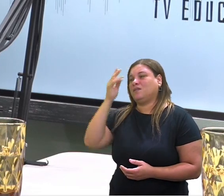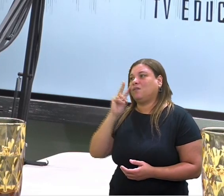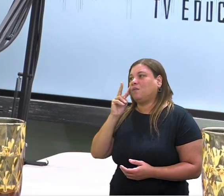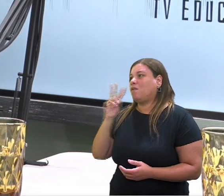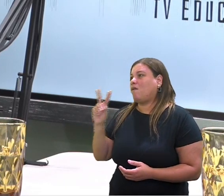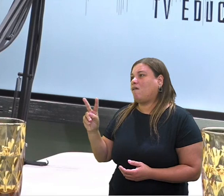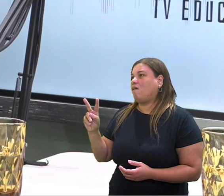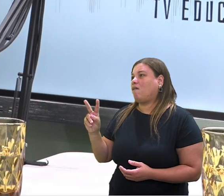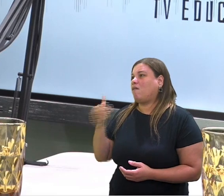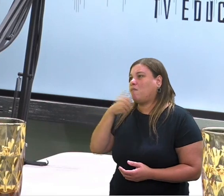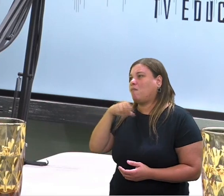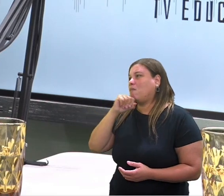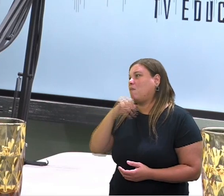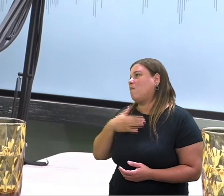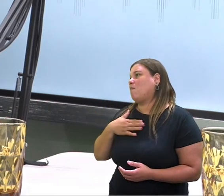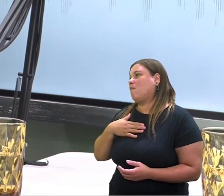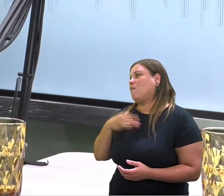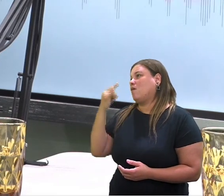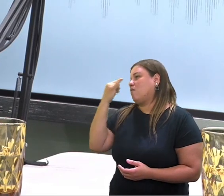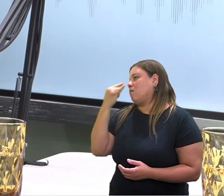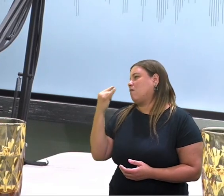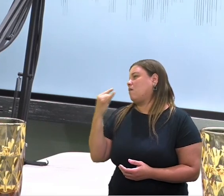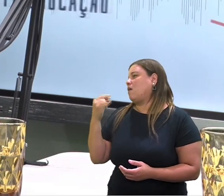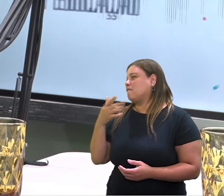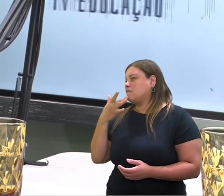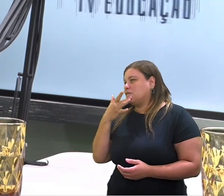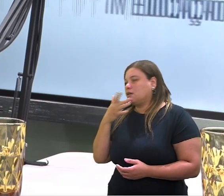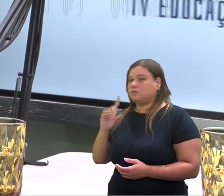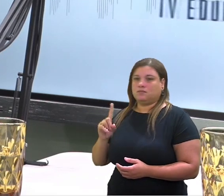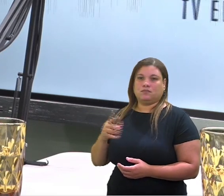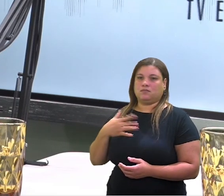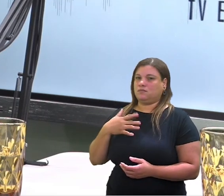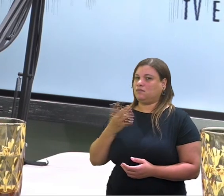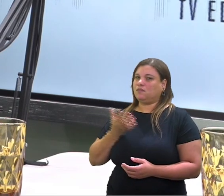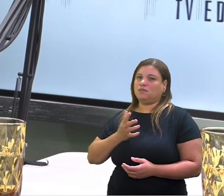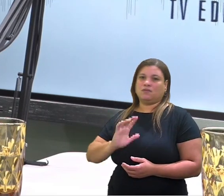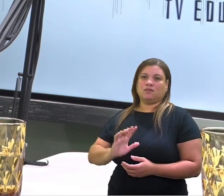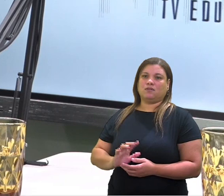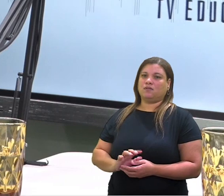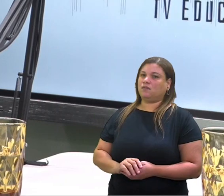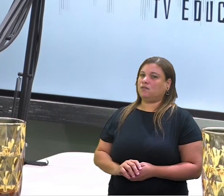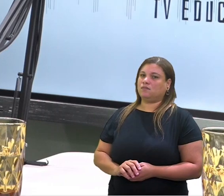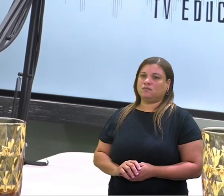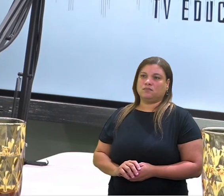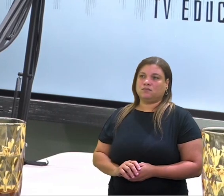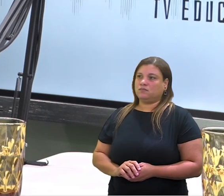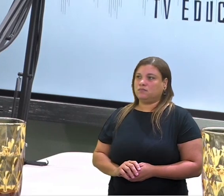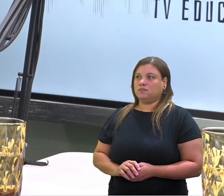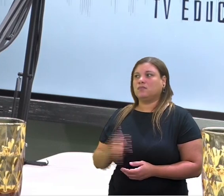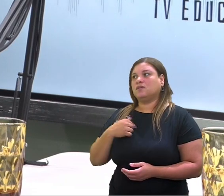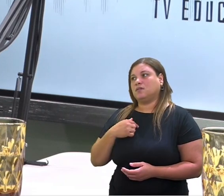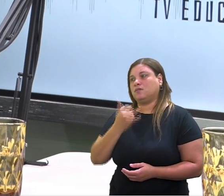atenção, que eu não precisei brigar, xingar, aprender. Eu mostrei para o aluno a fala dele, eu fiz ele